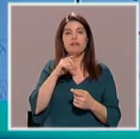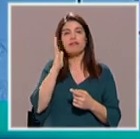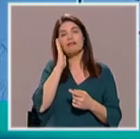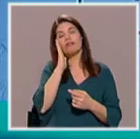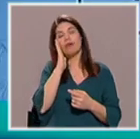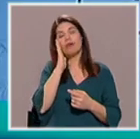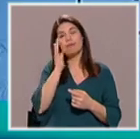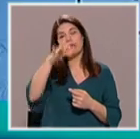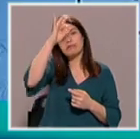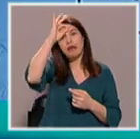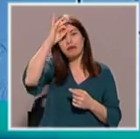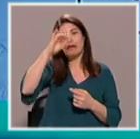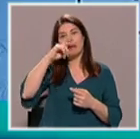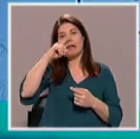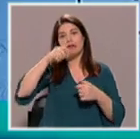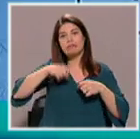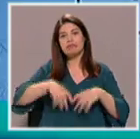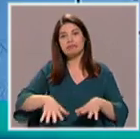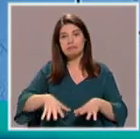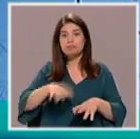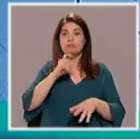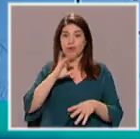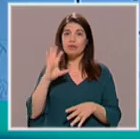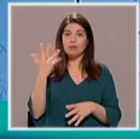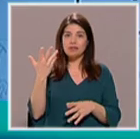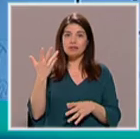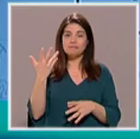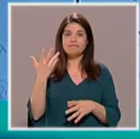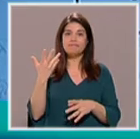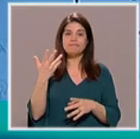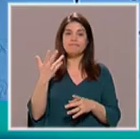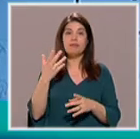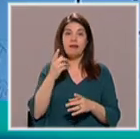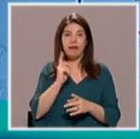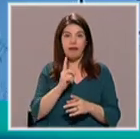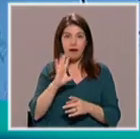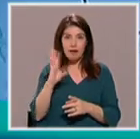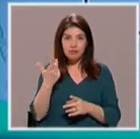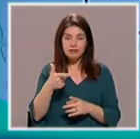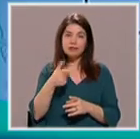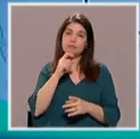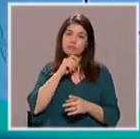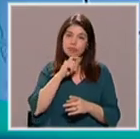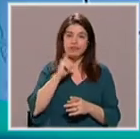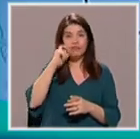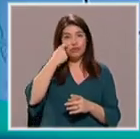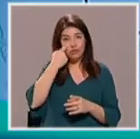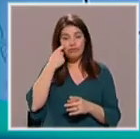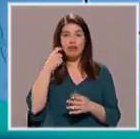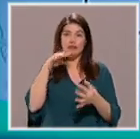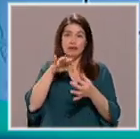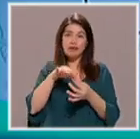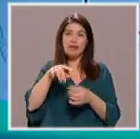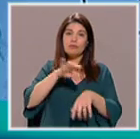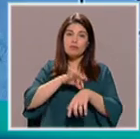Estes sintomas aparecem de modo extremamente súbito e são fáceis de identificar, contrariamente à diabetes do tipo